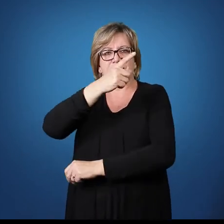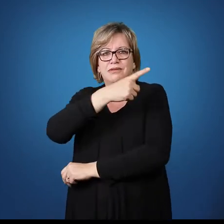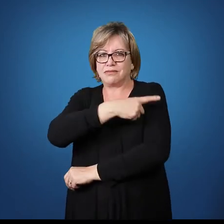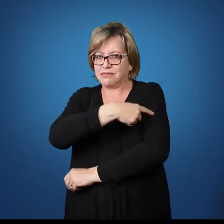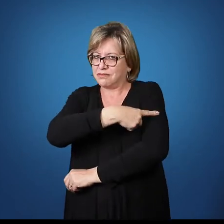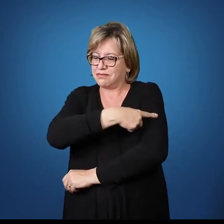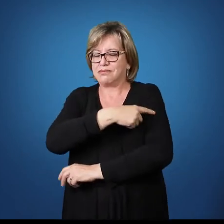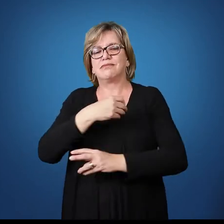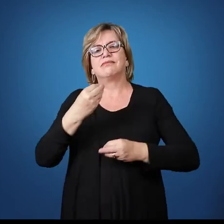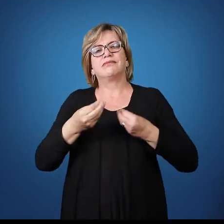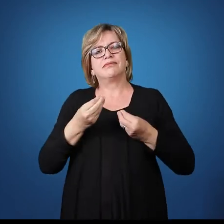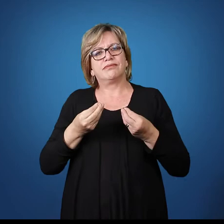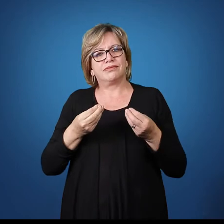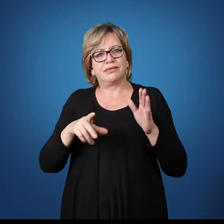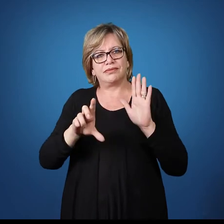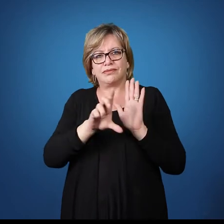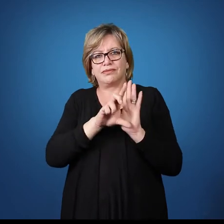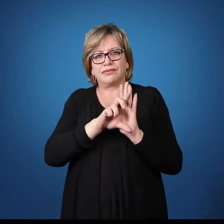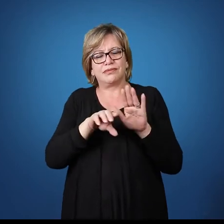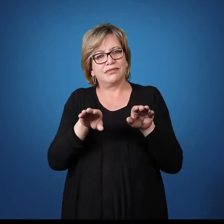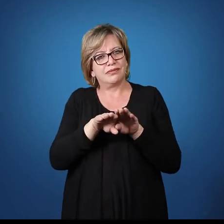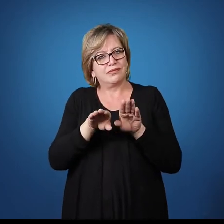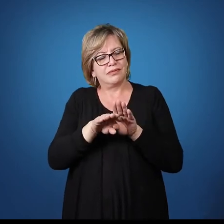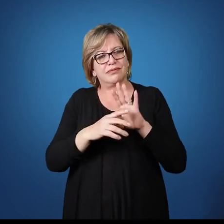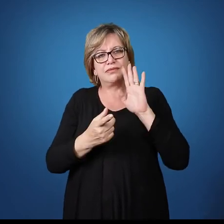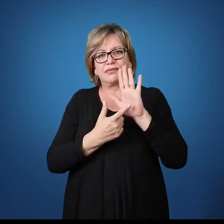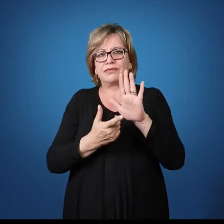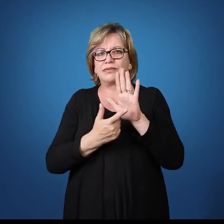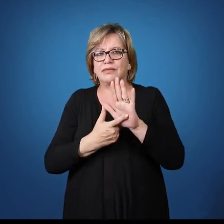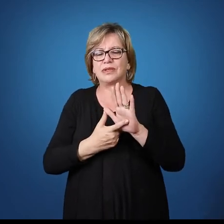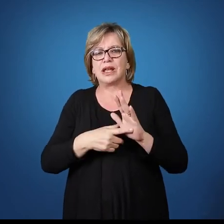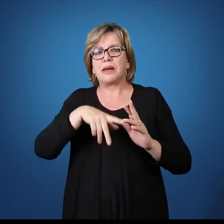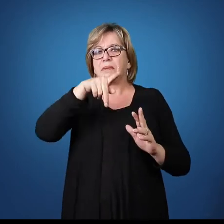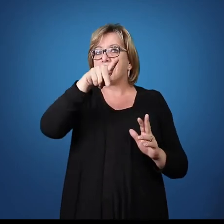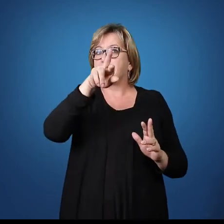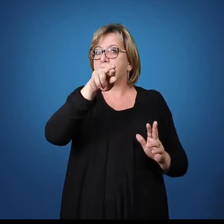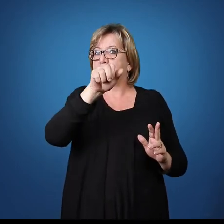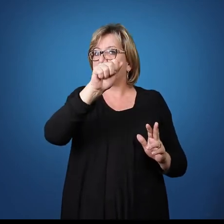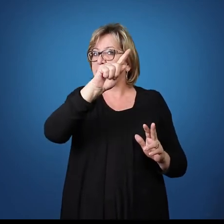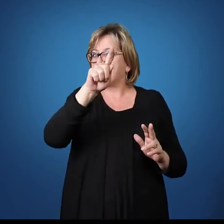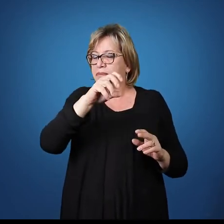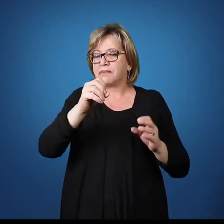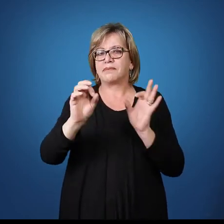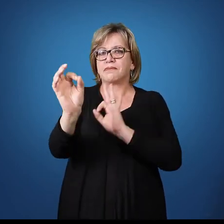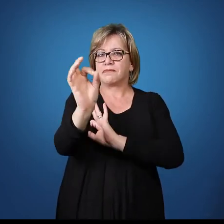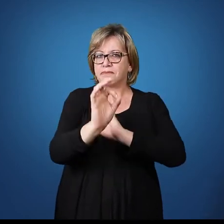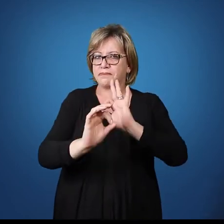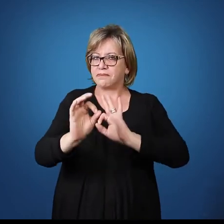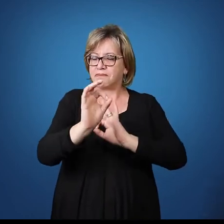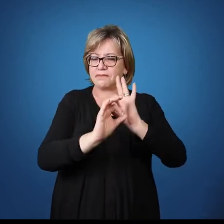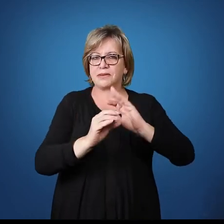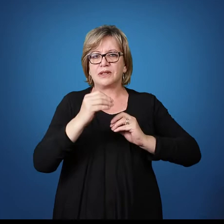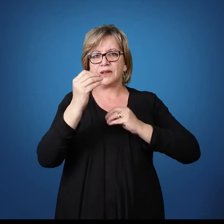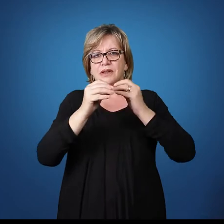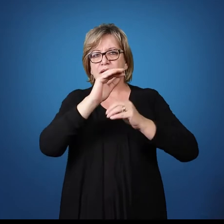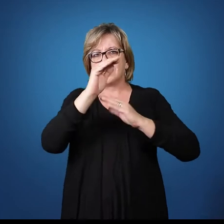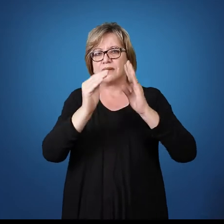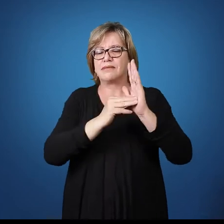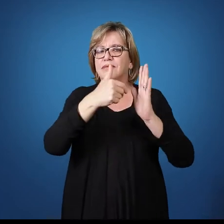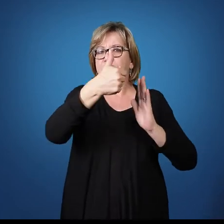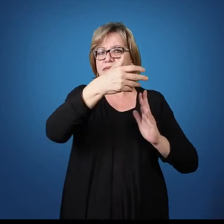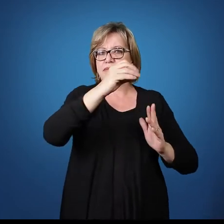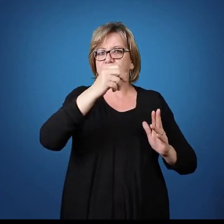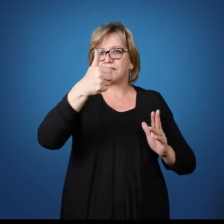ensino fundamental. Essa lei também estabeleceu como um prazo, né, para adequação dos sistemas de ensino até